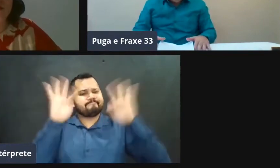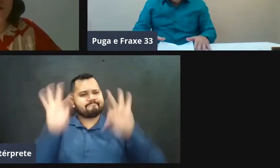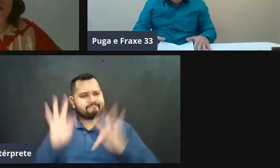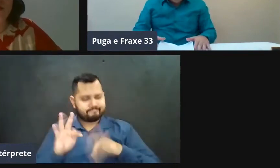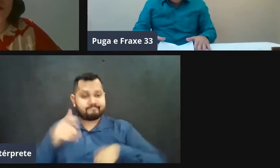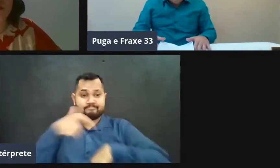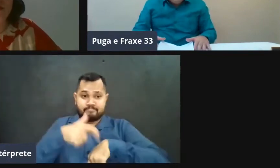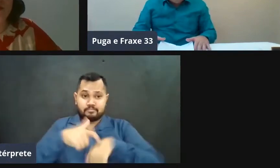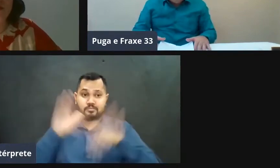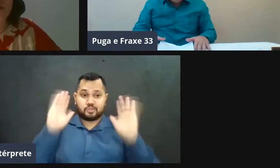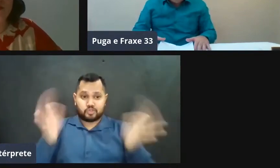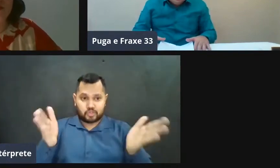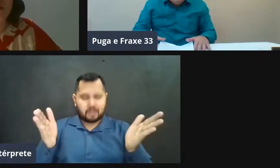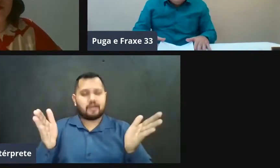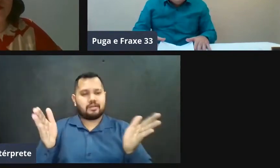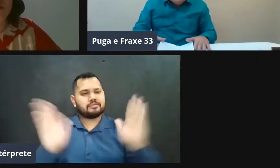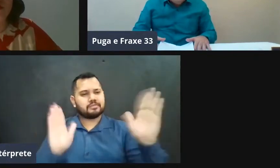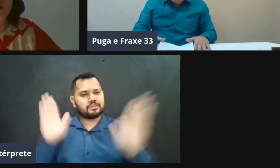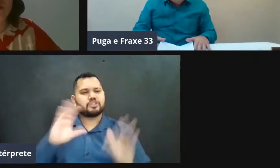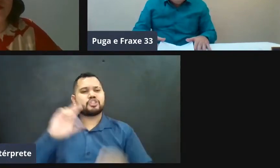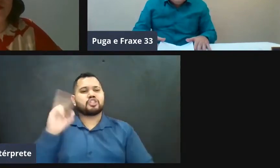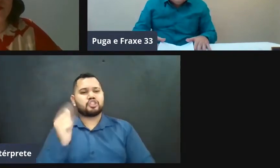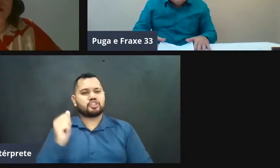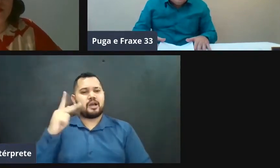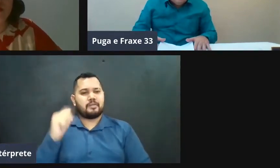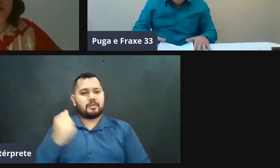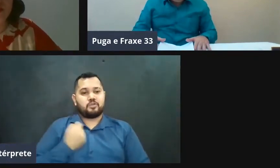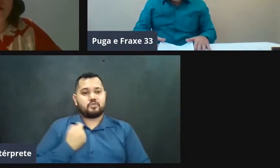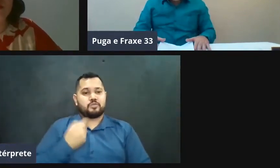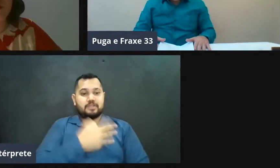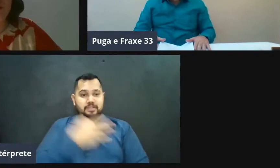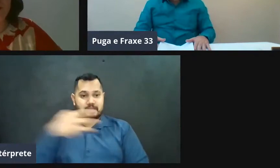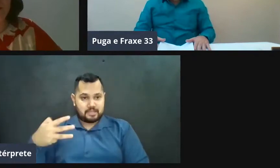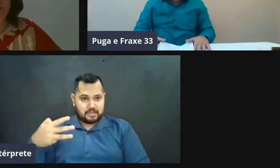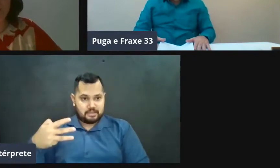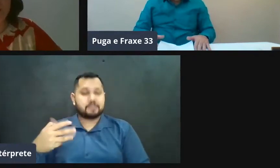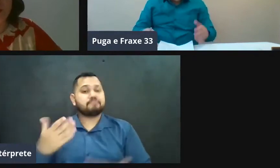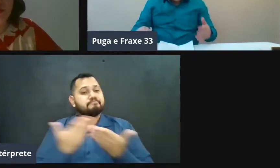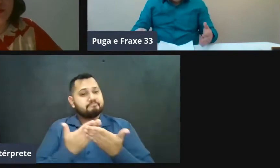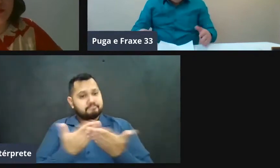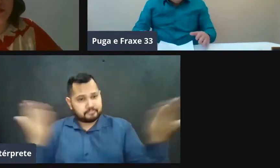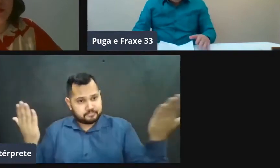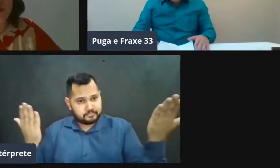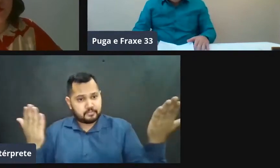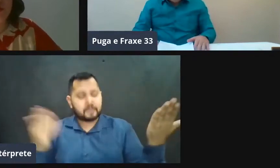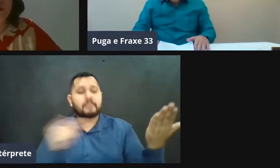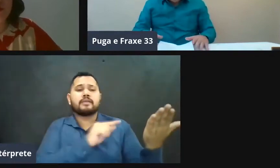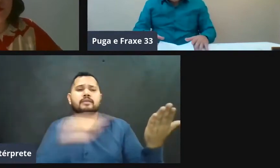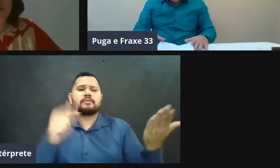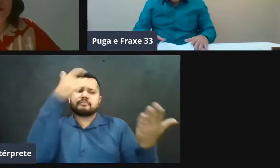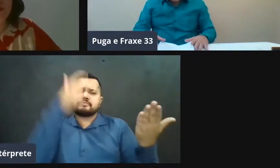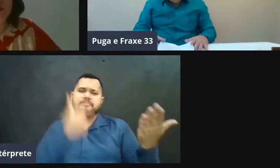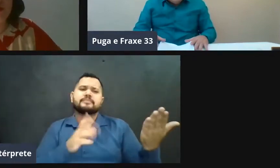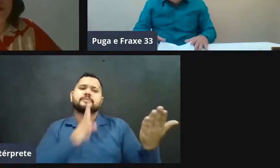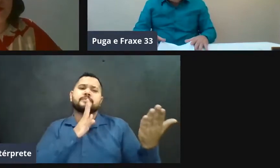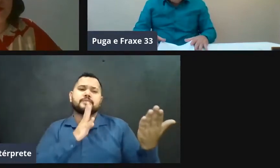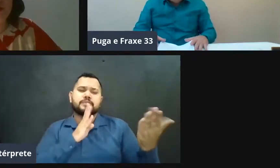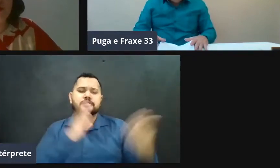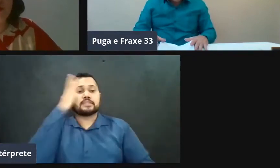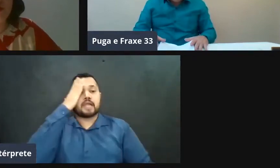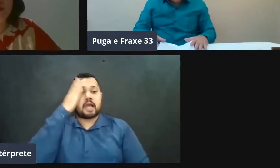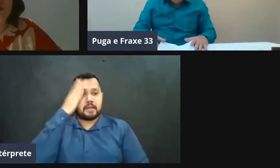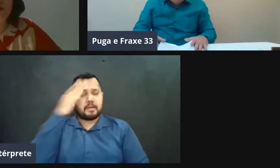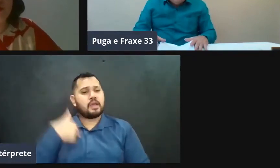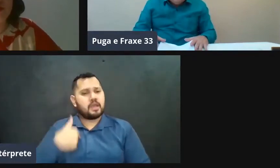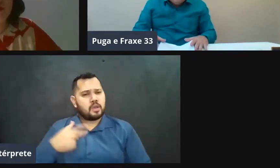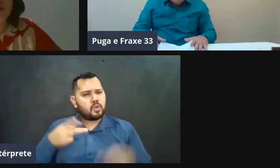ela, nesse momento, essa chapa 33. E dizer a vocês que quem me conhece, eu vou continuar sendo